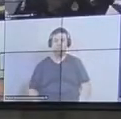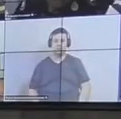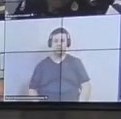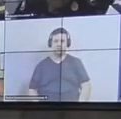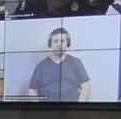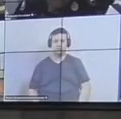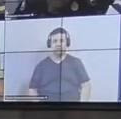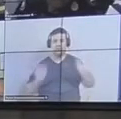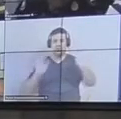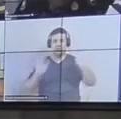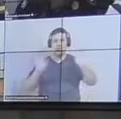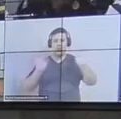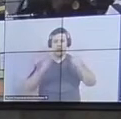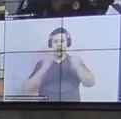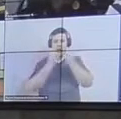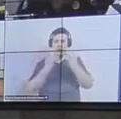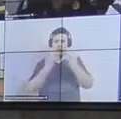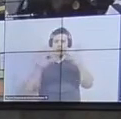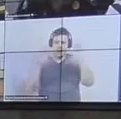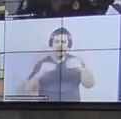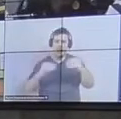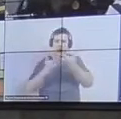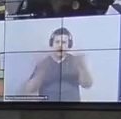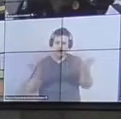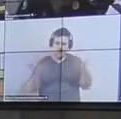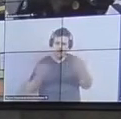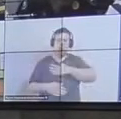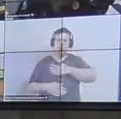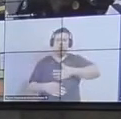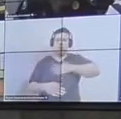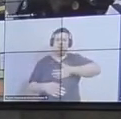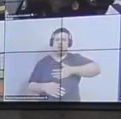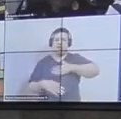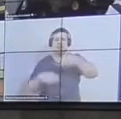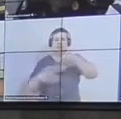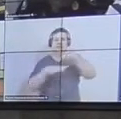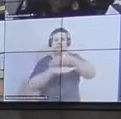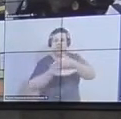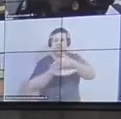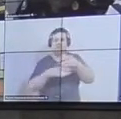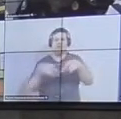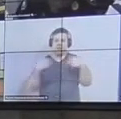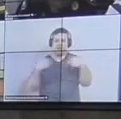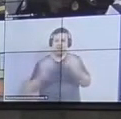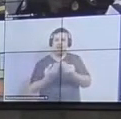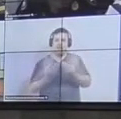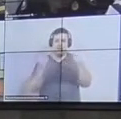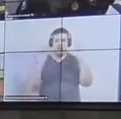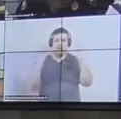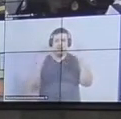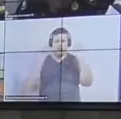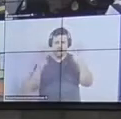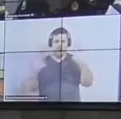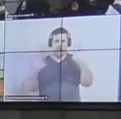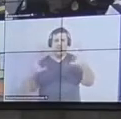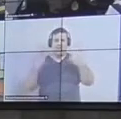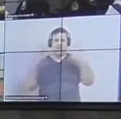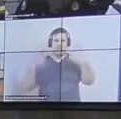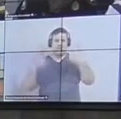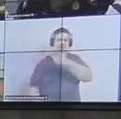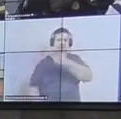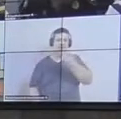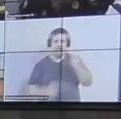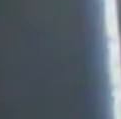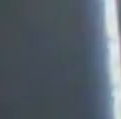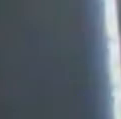Olá, muito boa noite a todos. É um grande prazer participar dessa sessão solene de aniversário dos 100 anos do bairro do Limão. Agradecer à